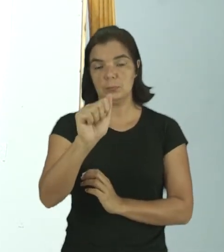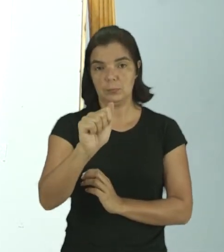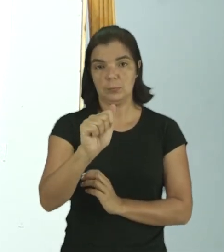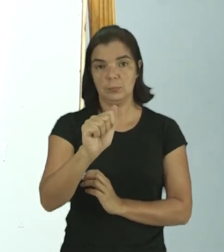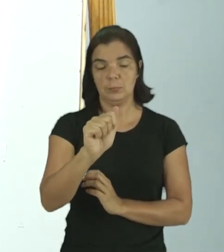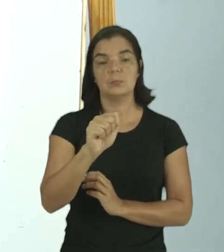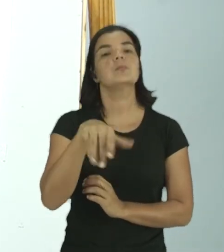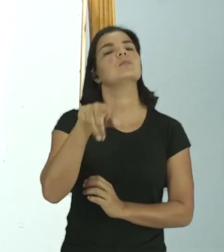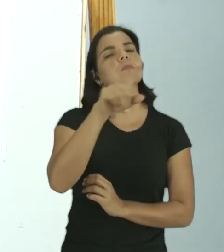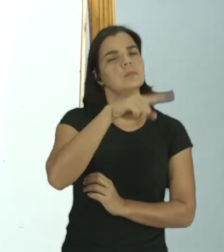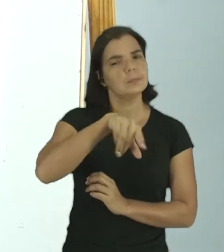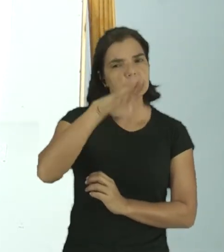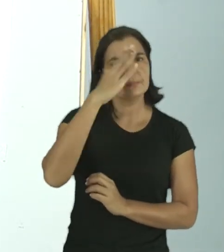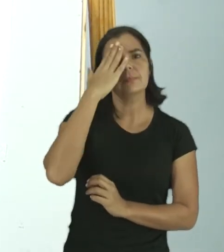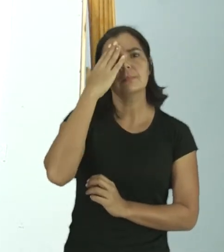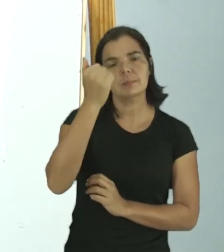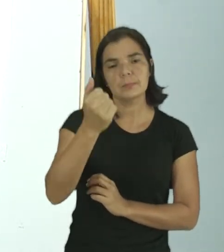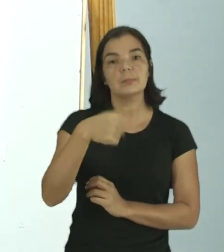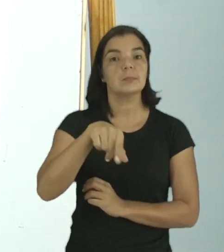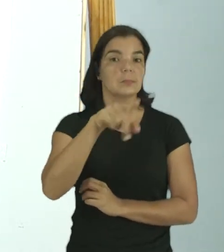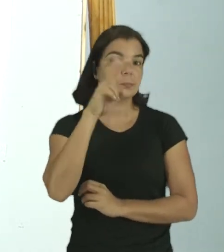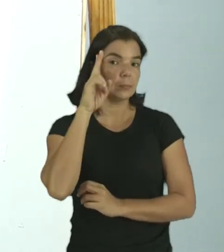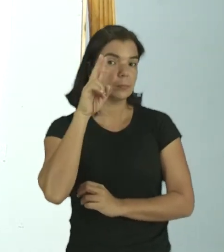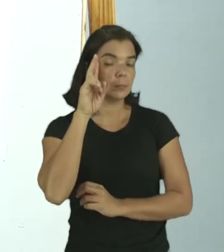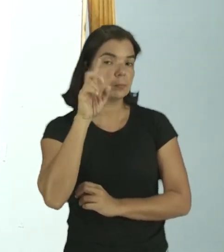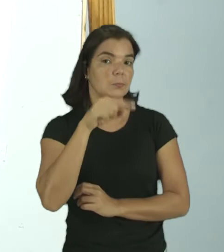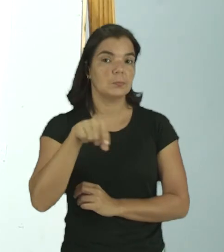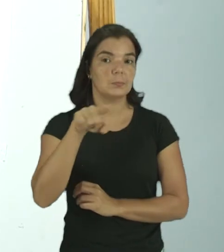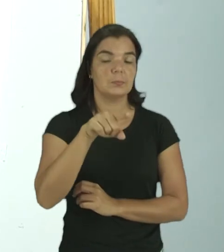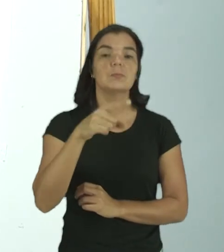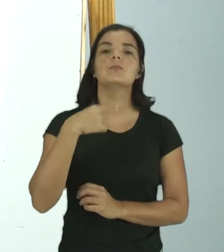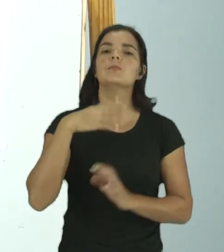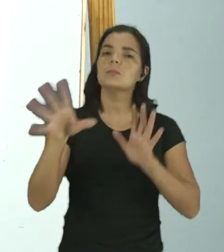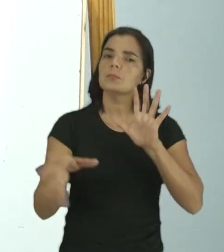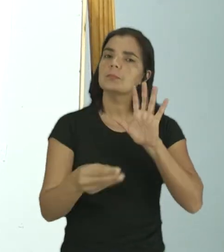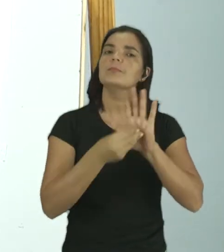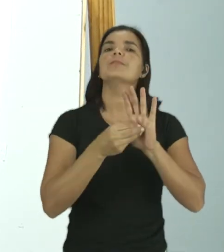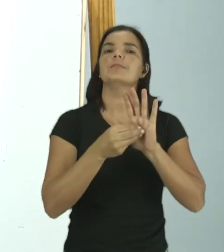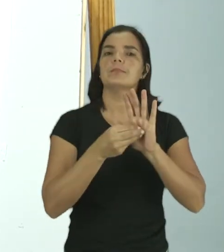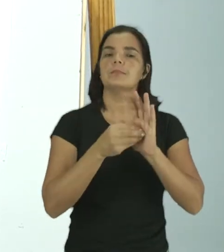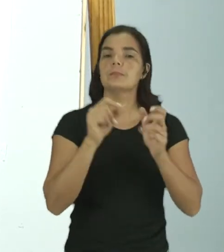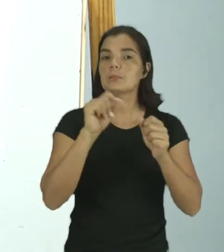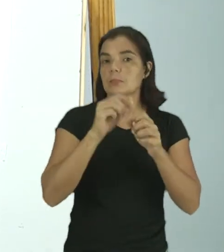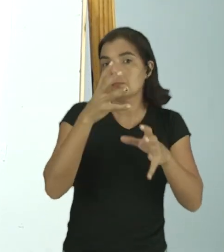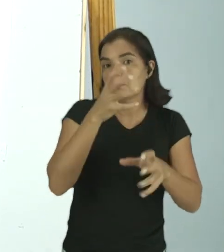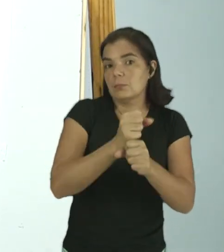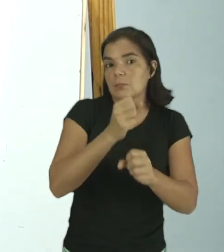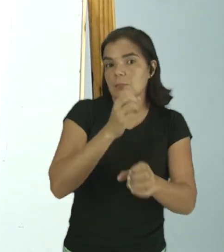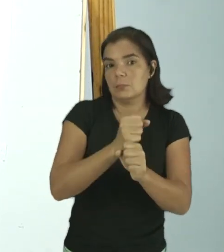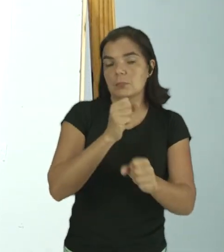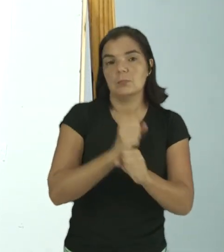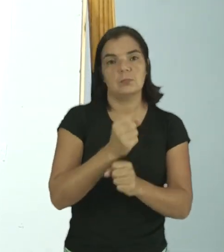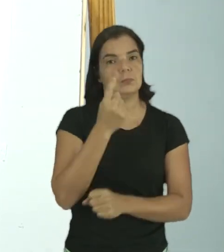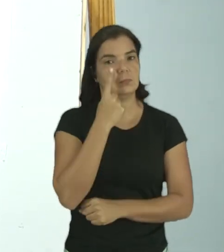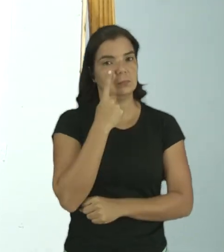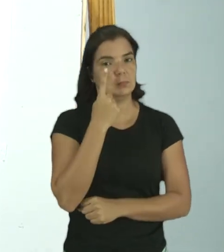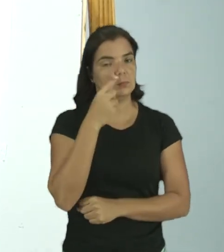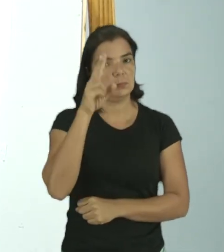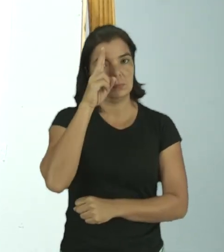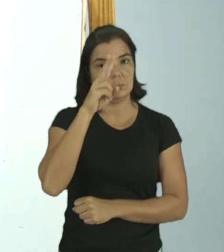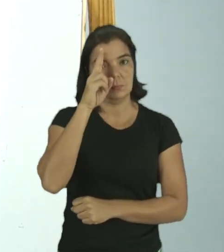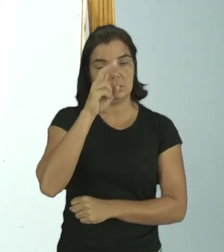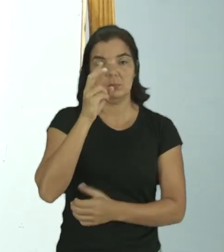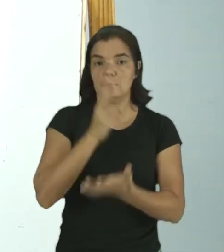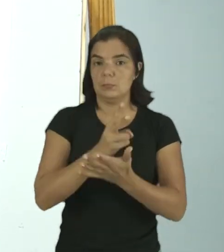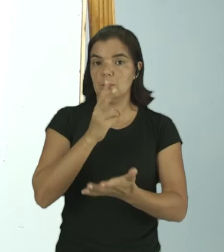tabuada sei que vocês já sabem mas eu vou lembrar vocês eu adicionar eu fazer os cálculos então vou fazer aqui